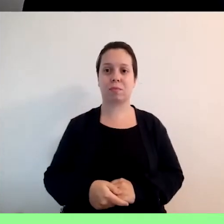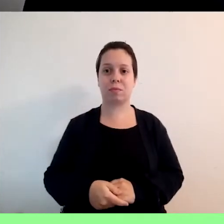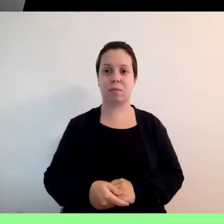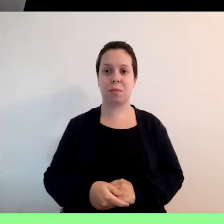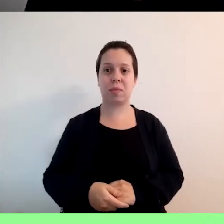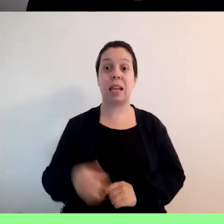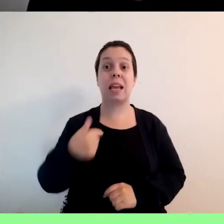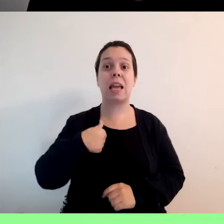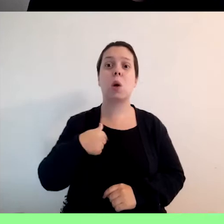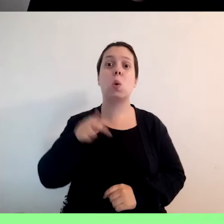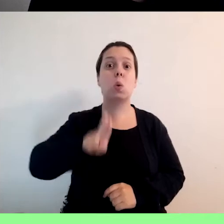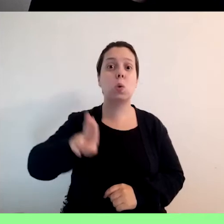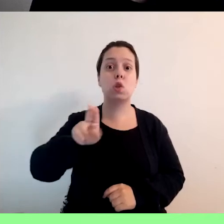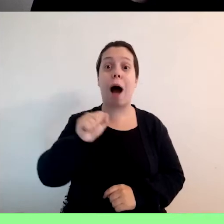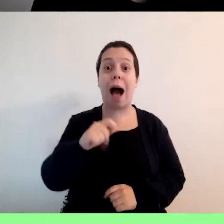aplicativos.